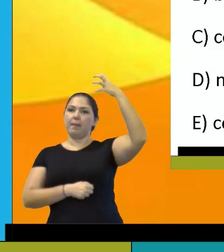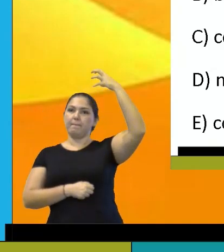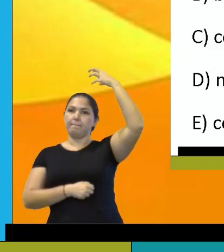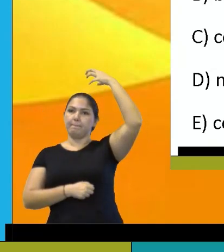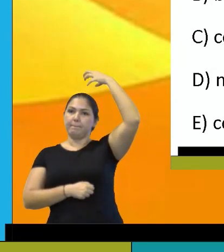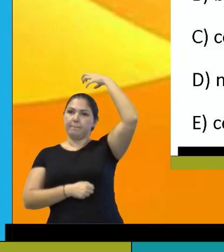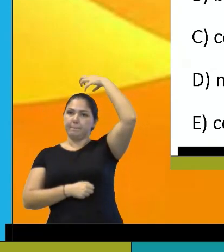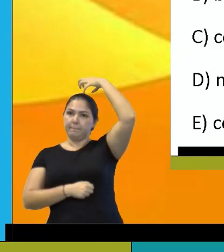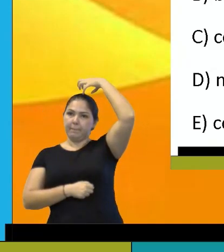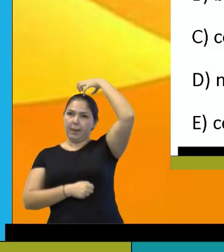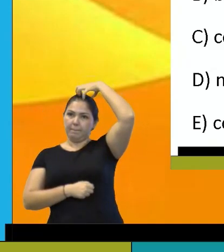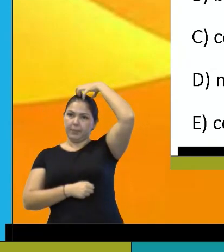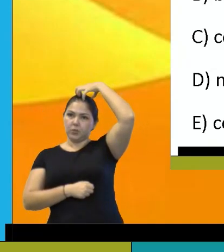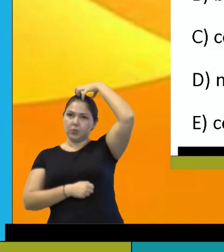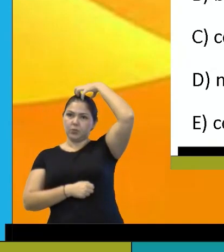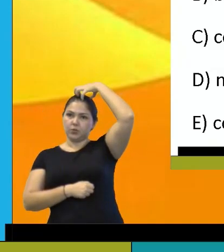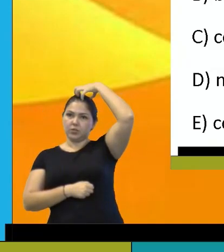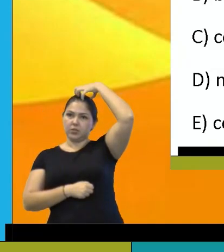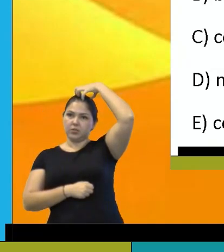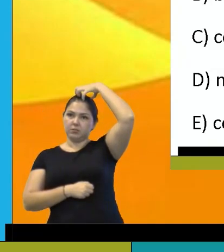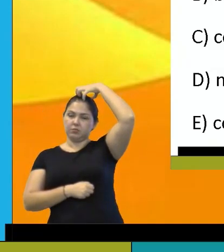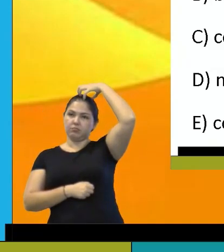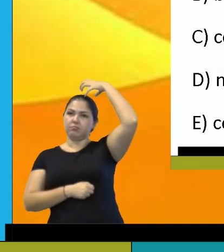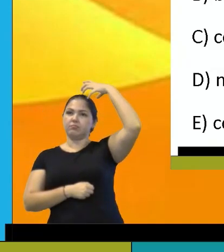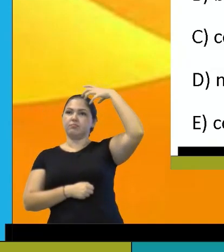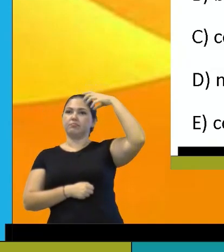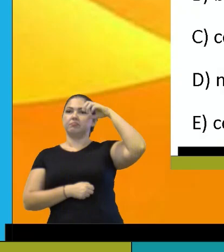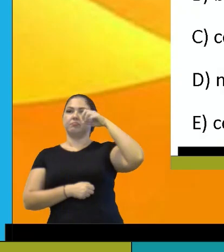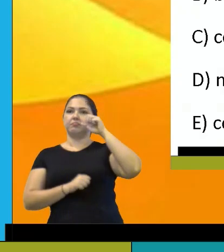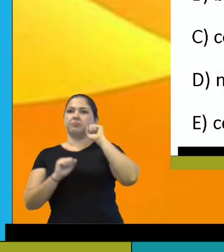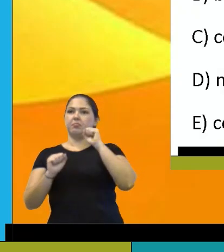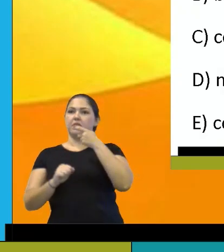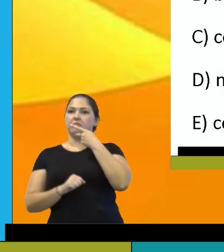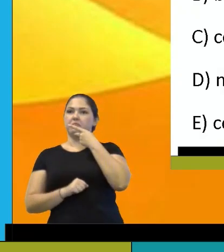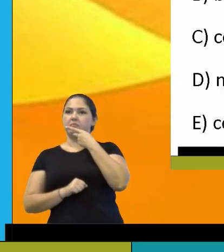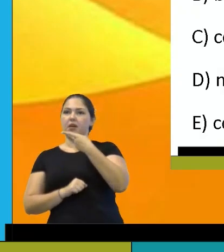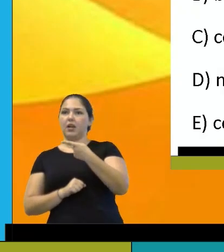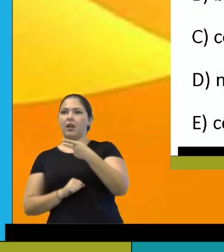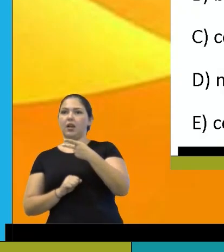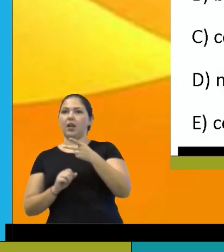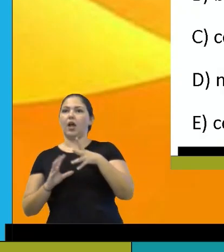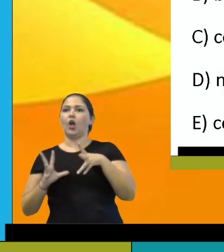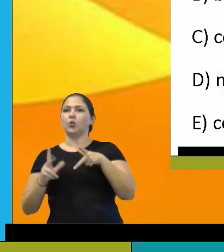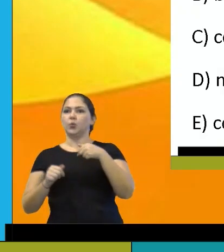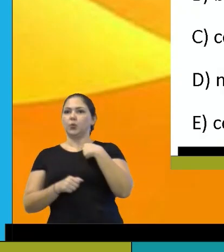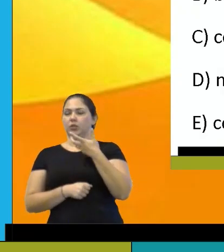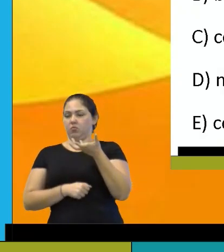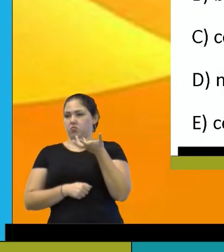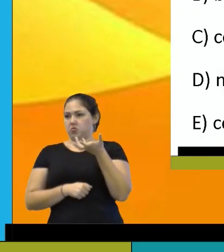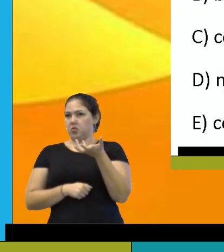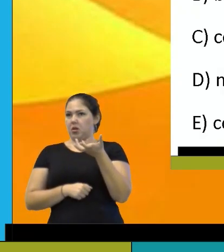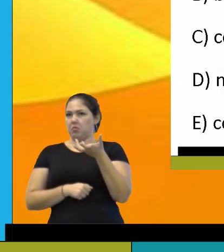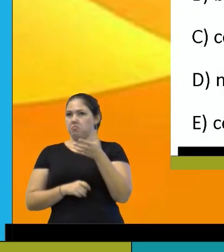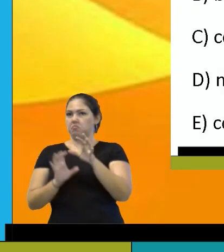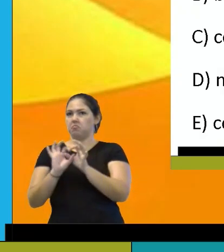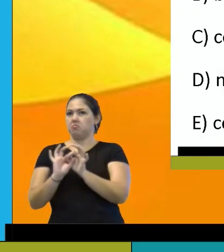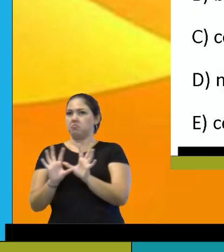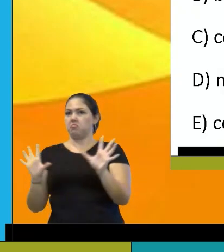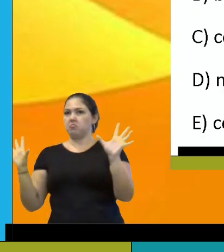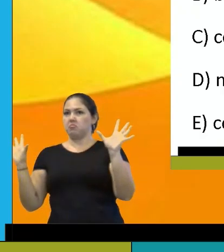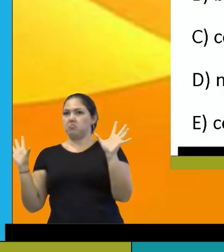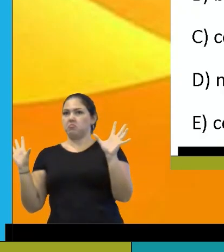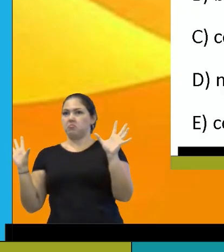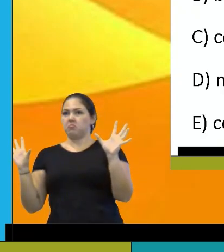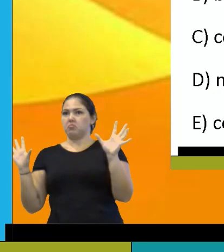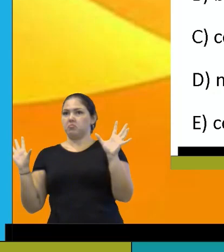dá ao rei, ao príncipe, o poder para fazer tudo o que ele quiser? Então, o absolutismo,